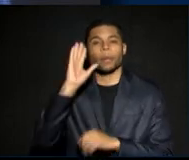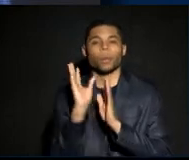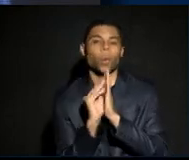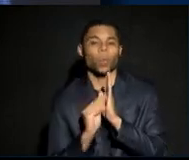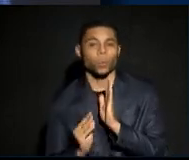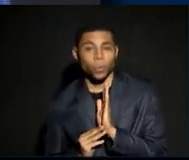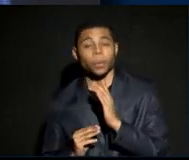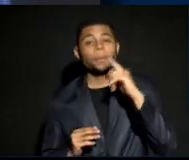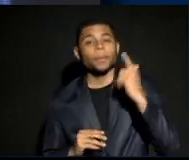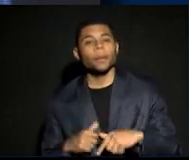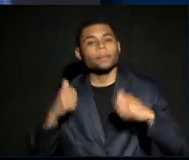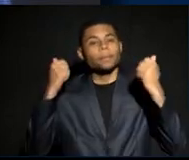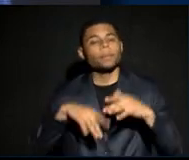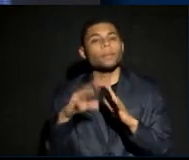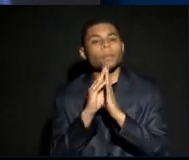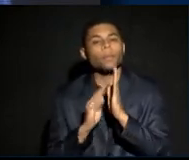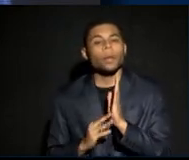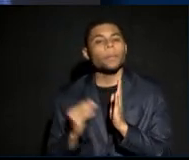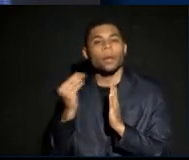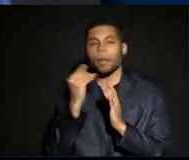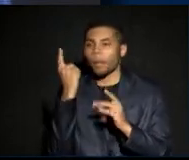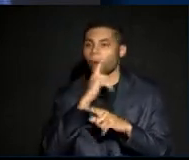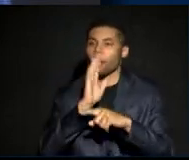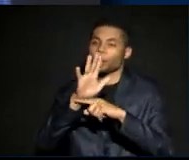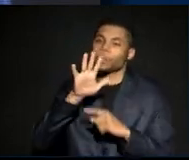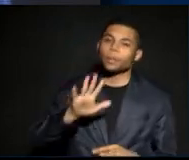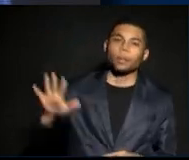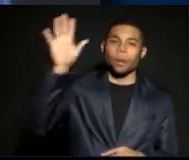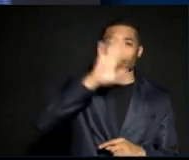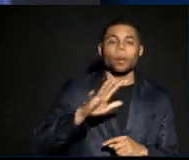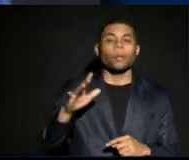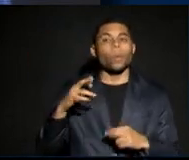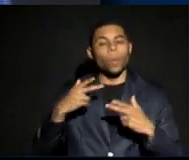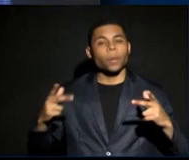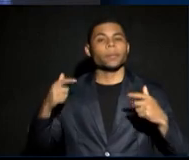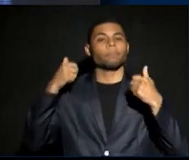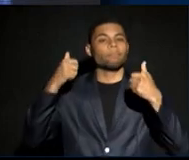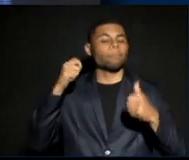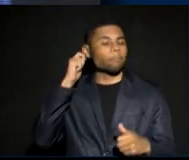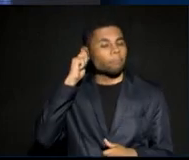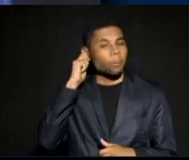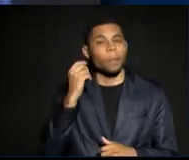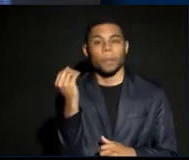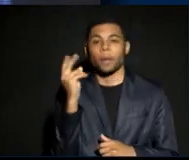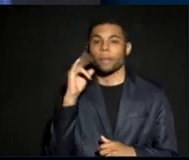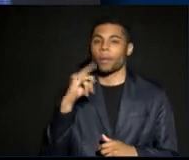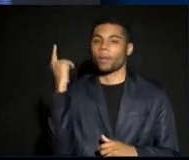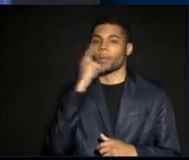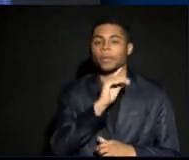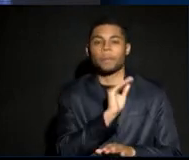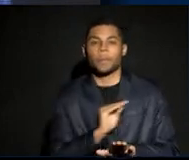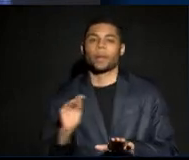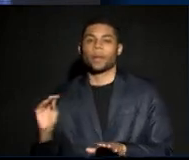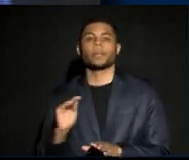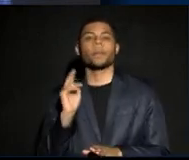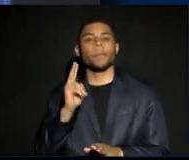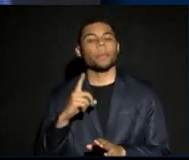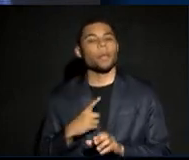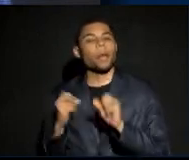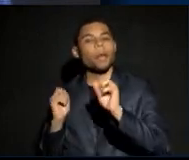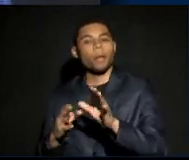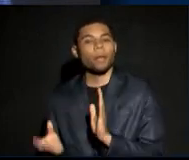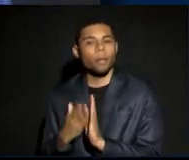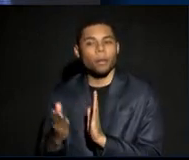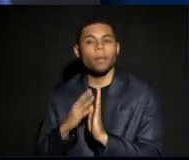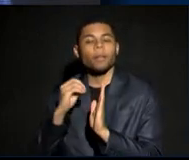conteúdo e disseminar esse conteúdo para todo o estado conteúdo de altíssimo nível porque a gente vai passar para uma migração de livro